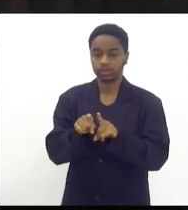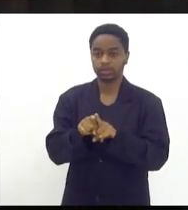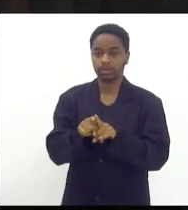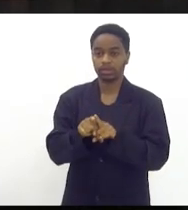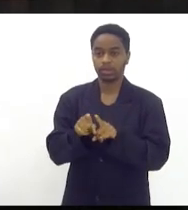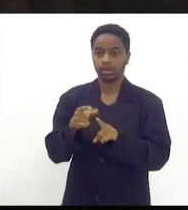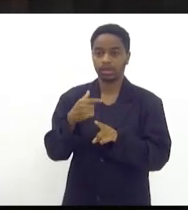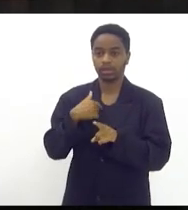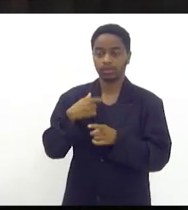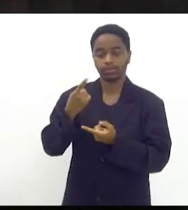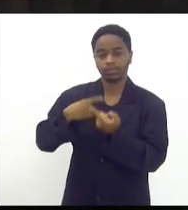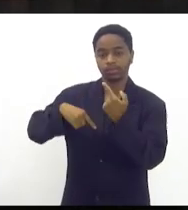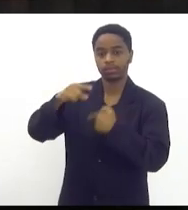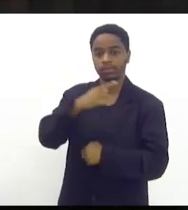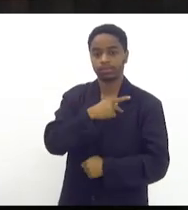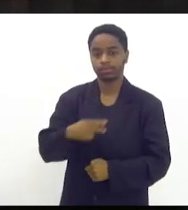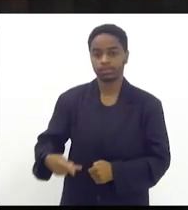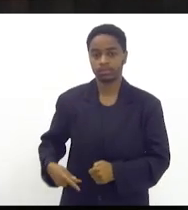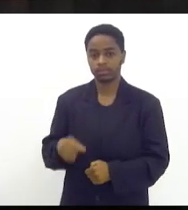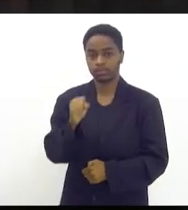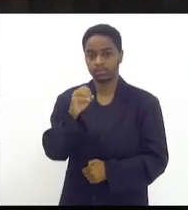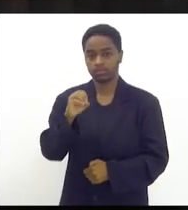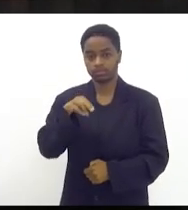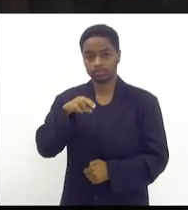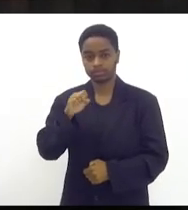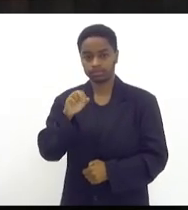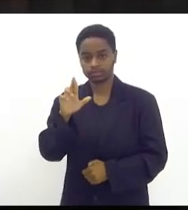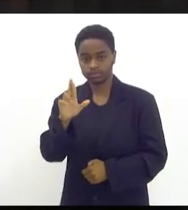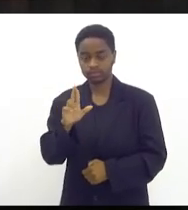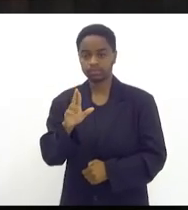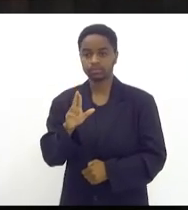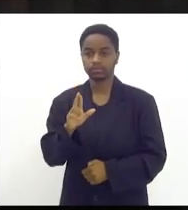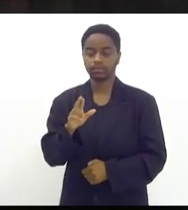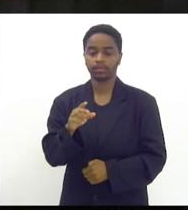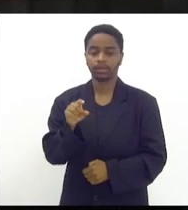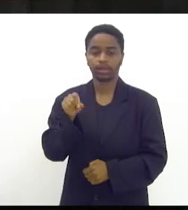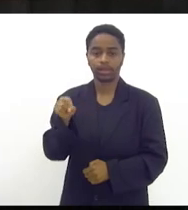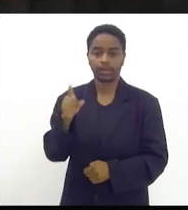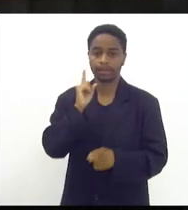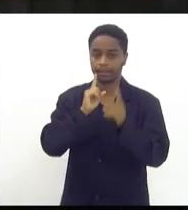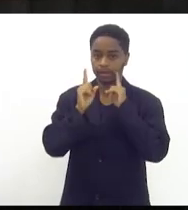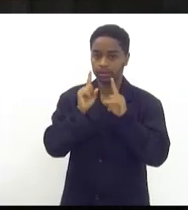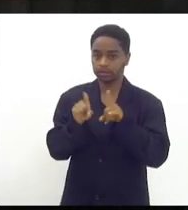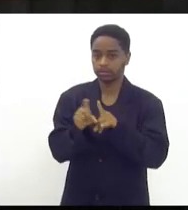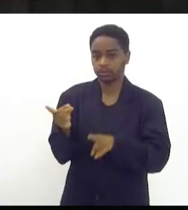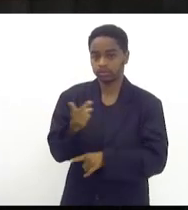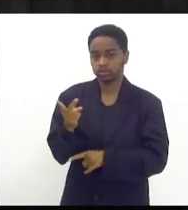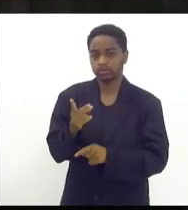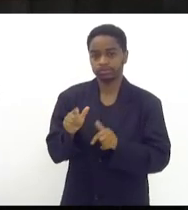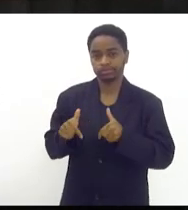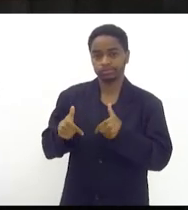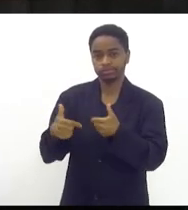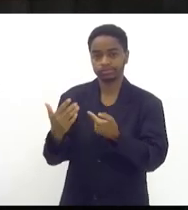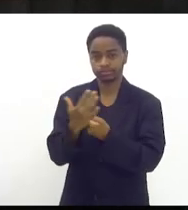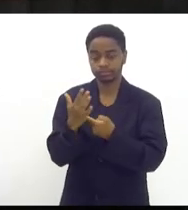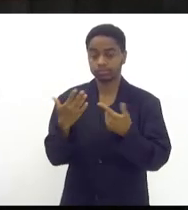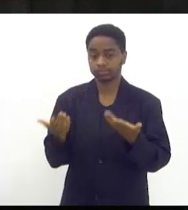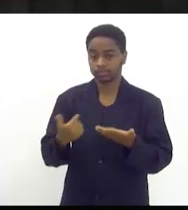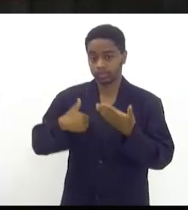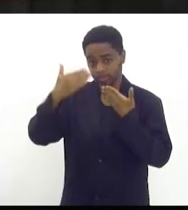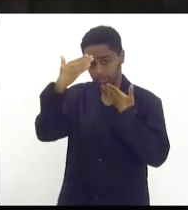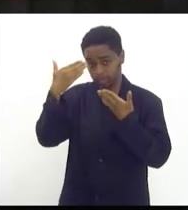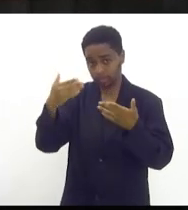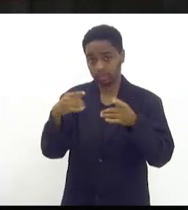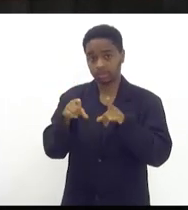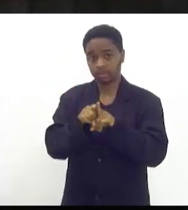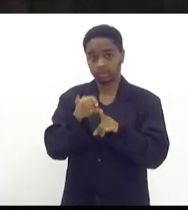presidente da SOMAR e reconhecido pela cidade de Maricá, e muito fez esses dois por minha vida. Então, sou grato, queria